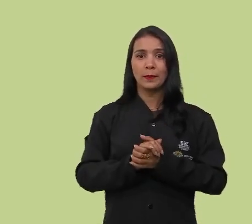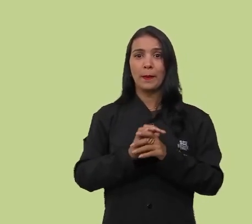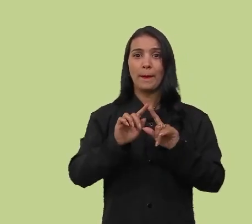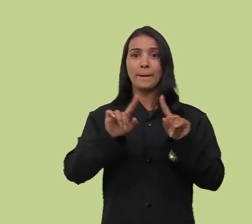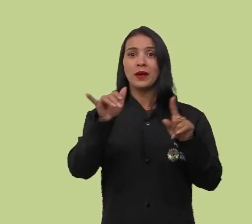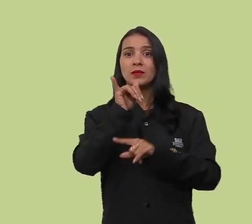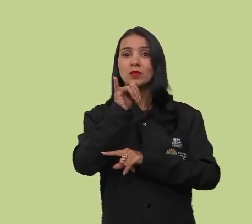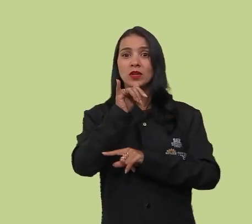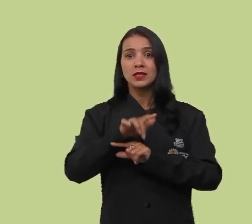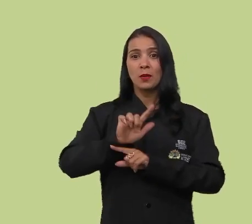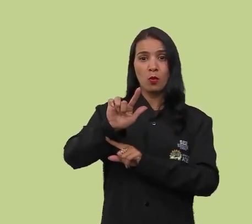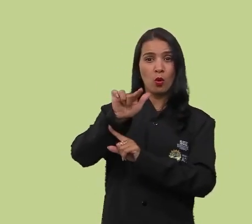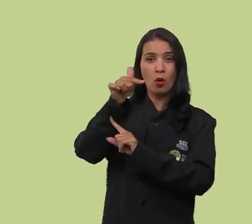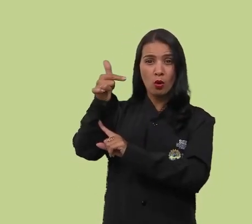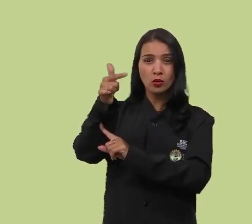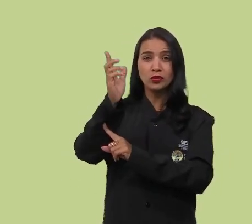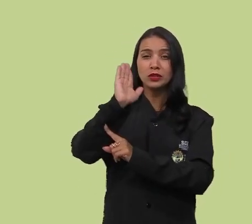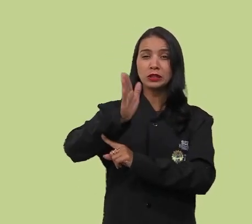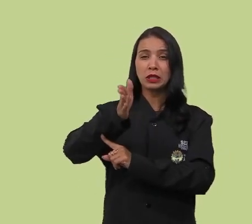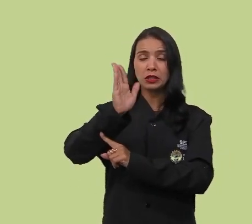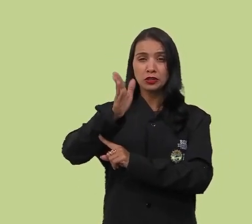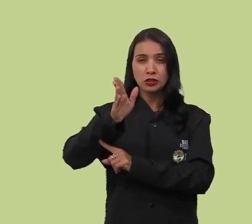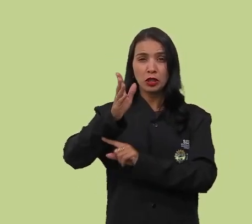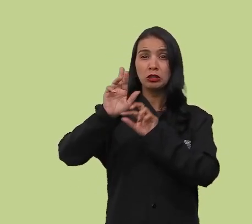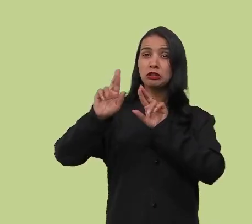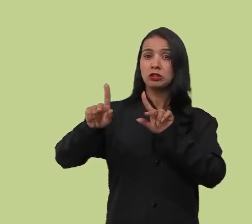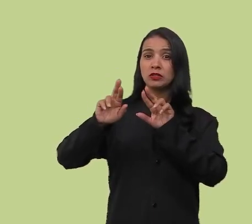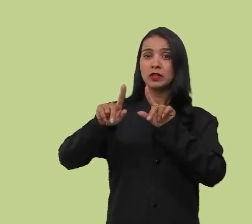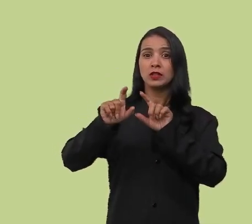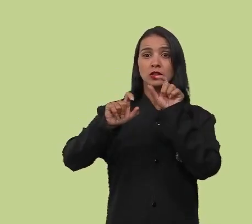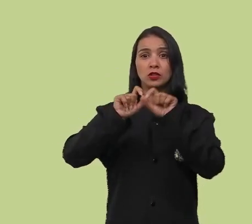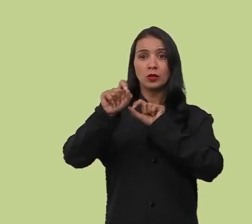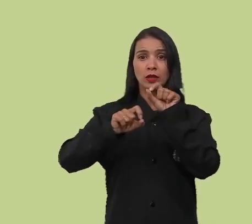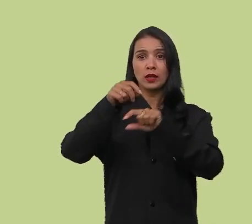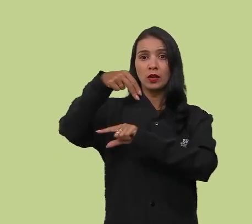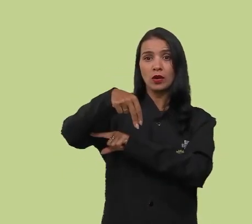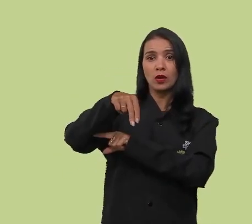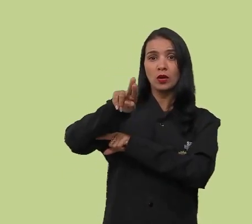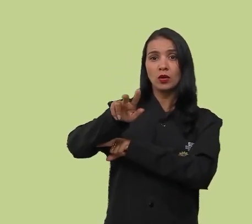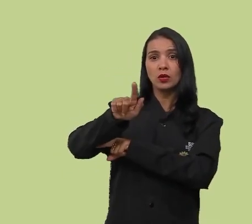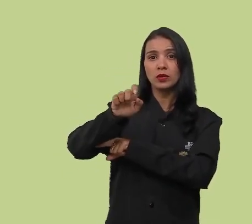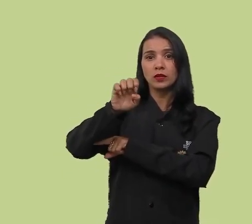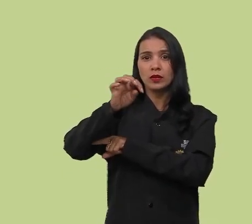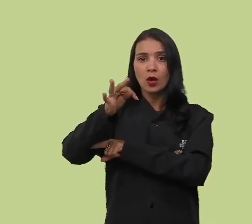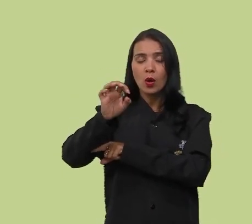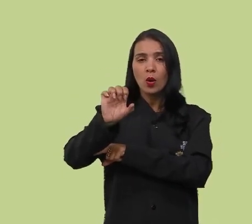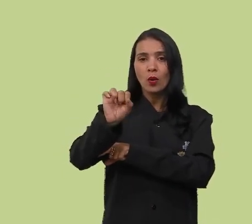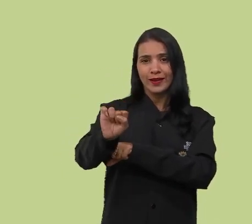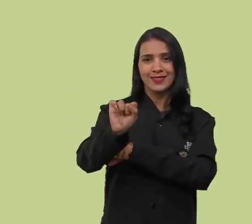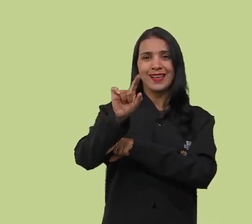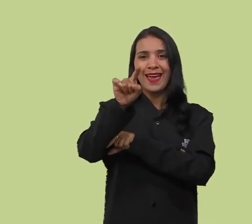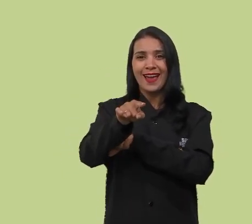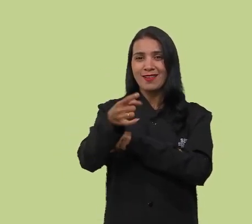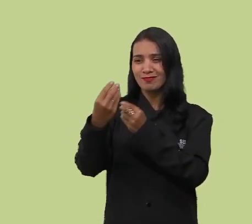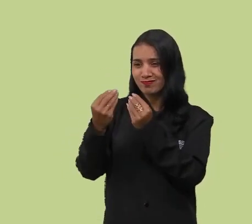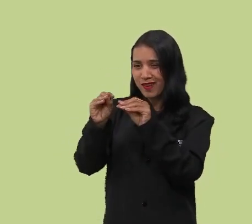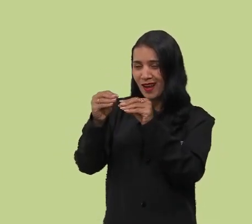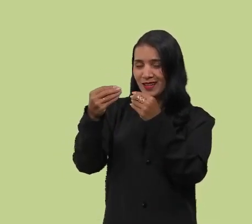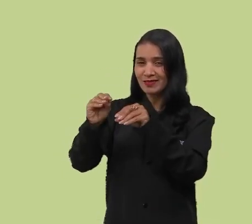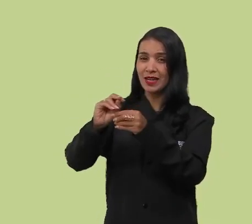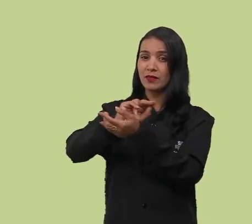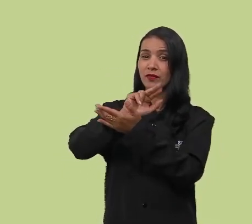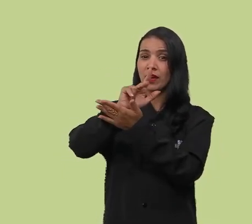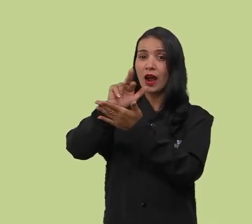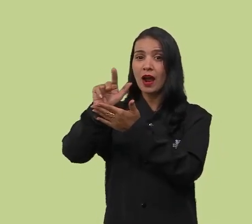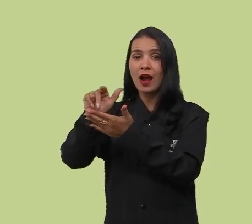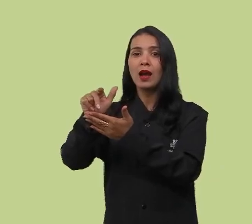nuggets de frango, que aí vai ter uma adição de diversos tipos de conservantes e demais outros aditivos alimentares,